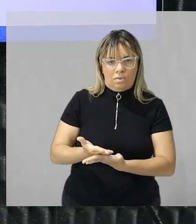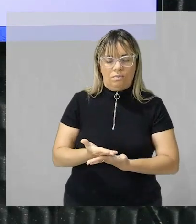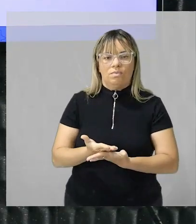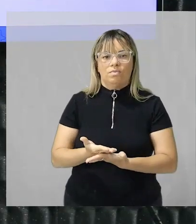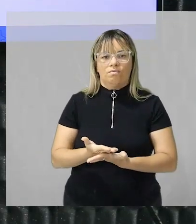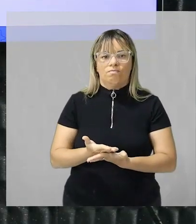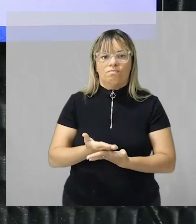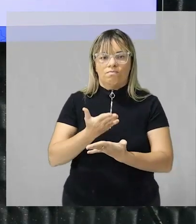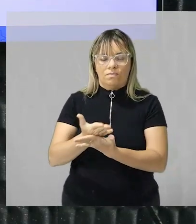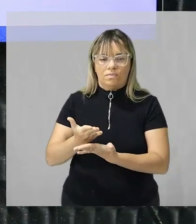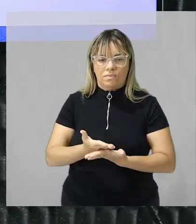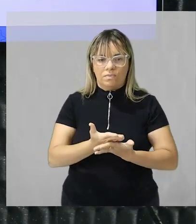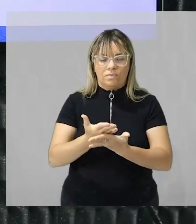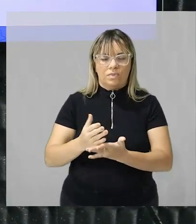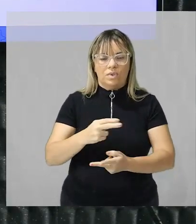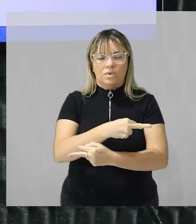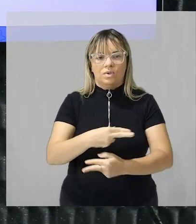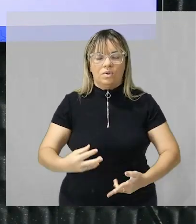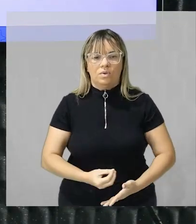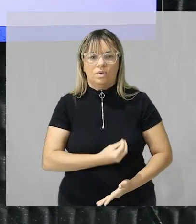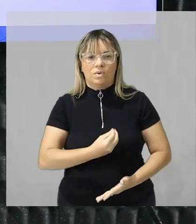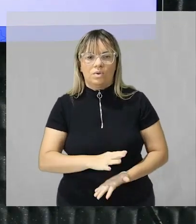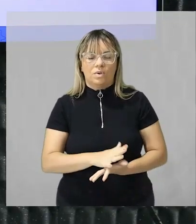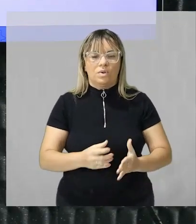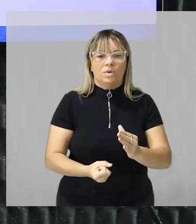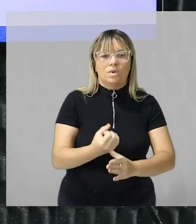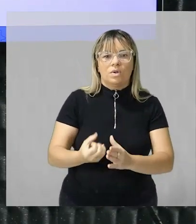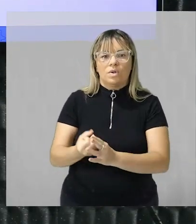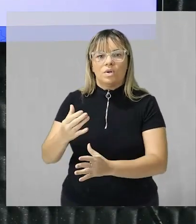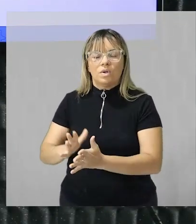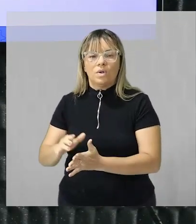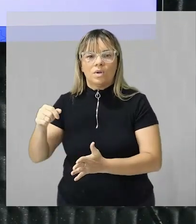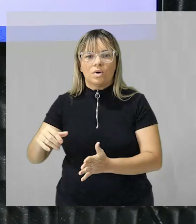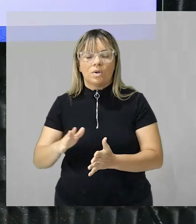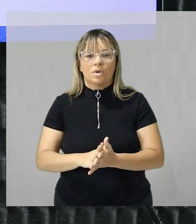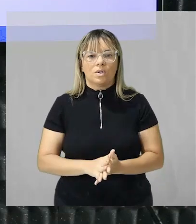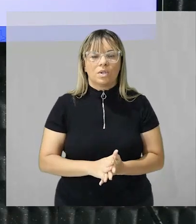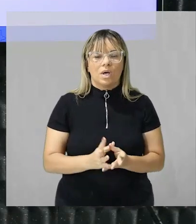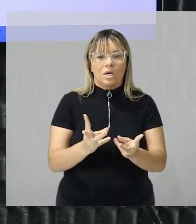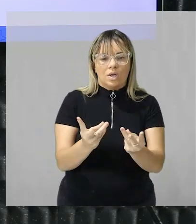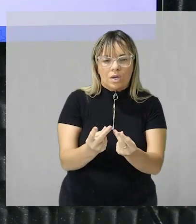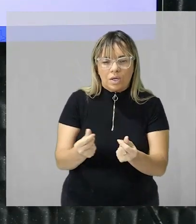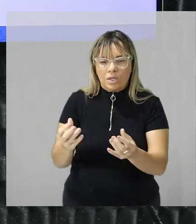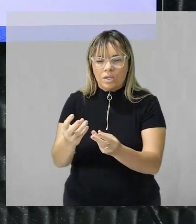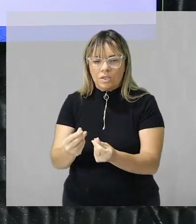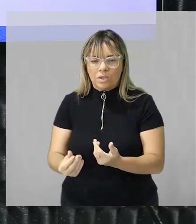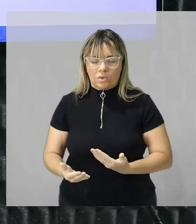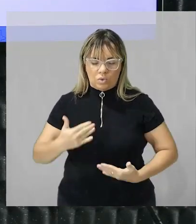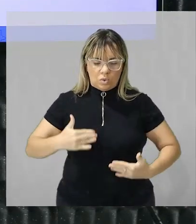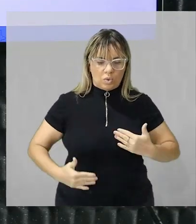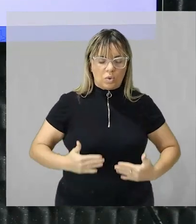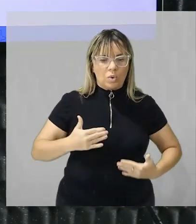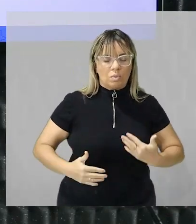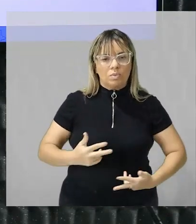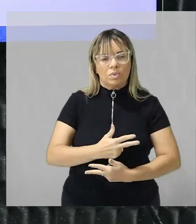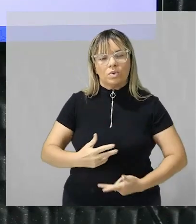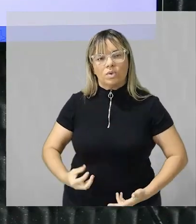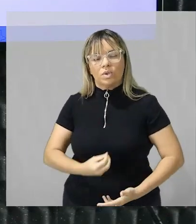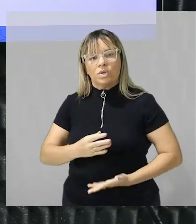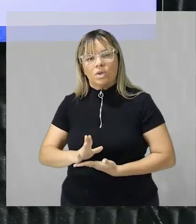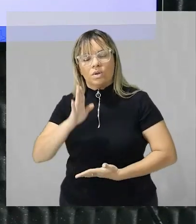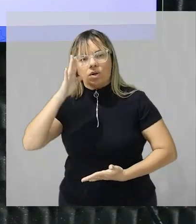a questão dos seres vivos, a produção das substâncias que estão presentes nos seres vivos, principalmente para o